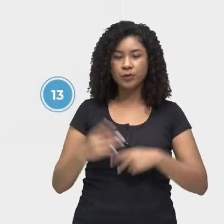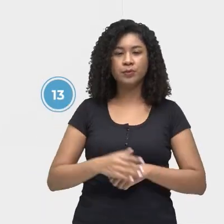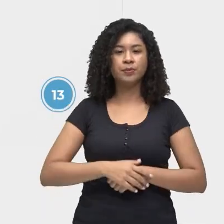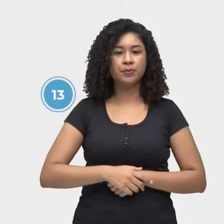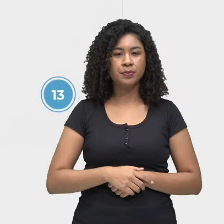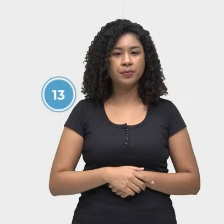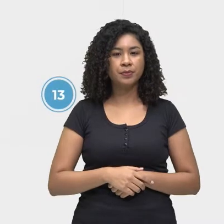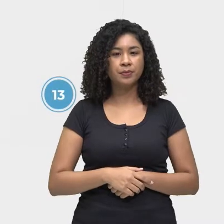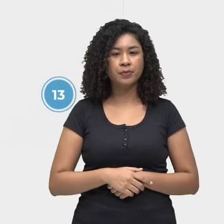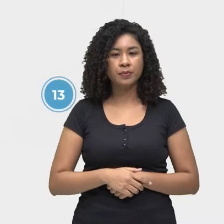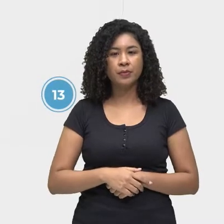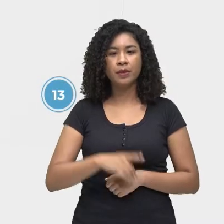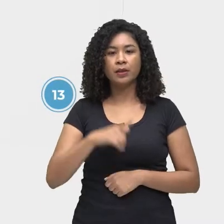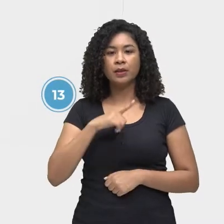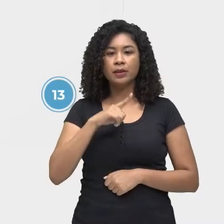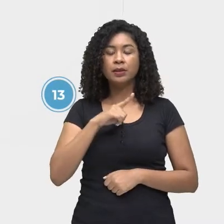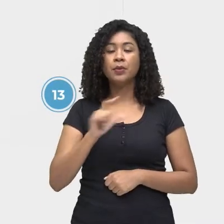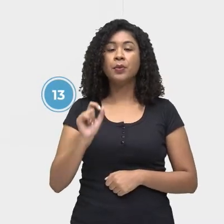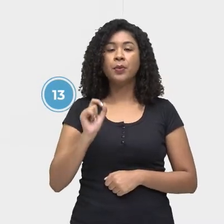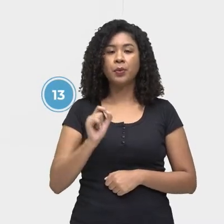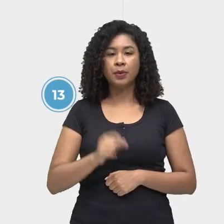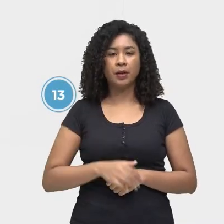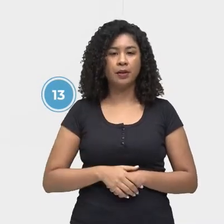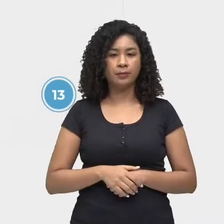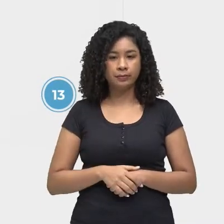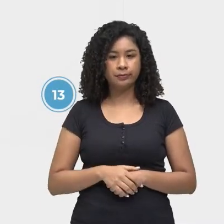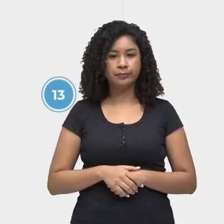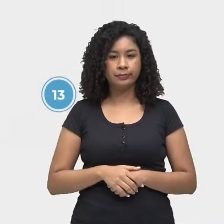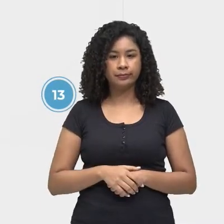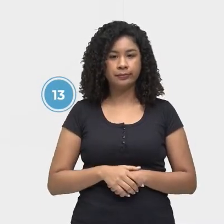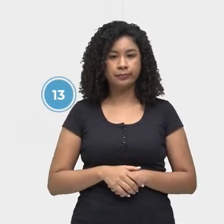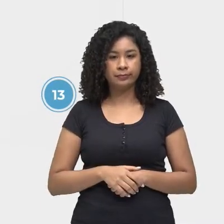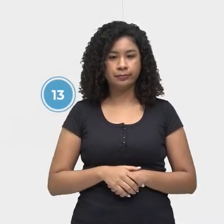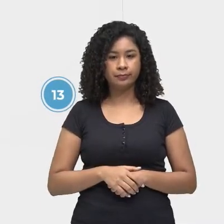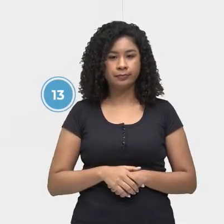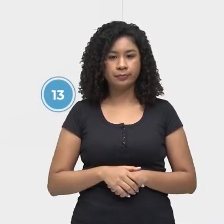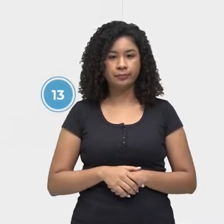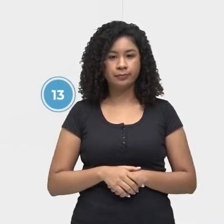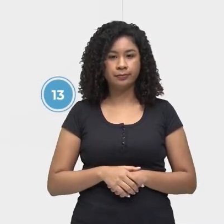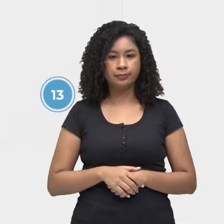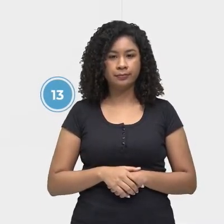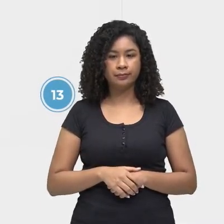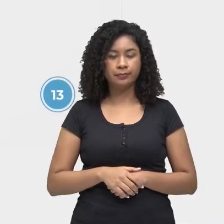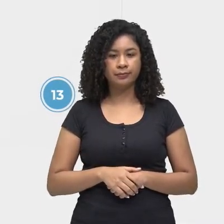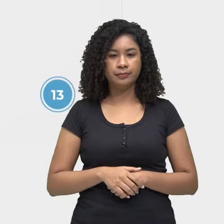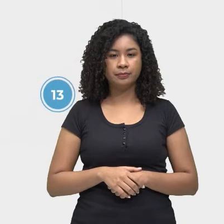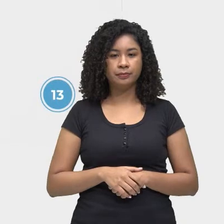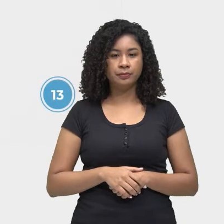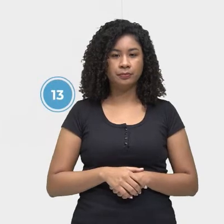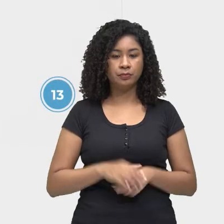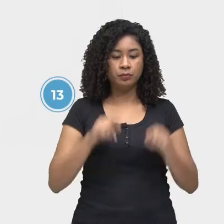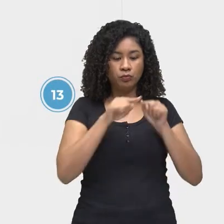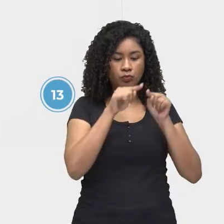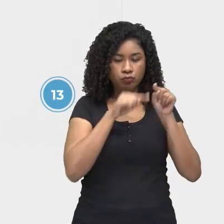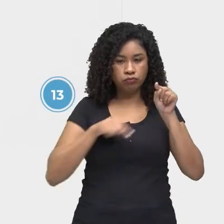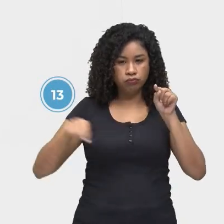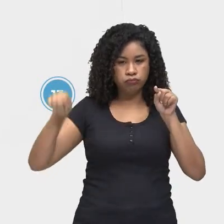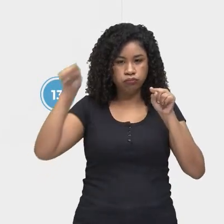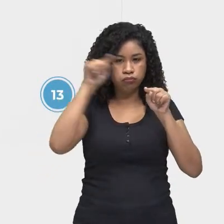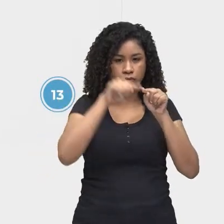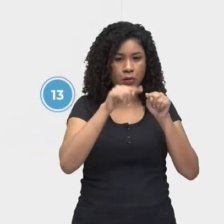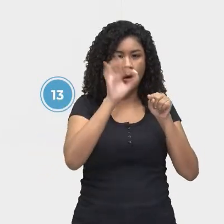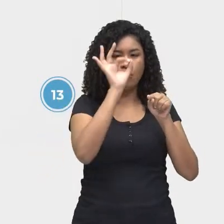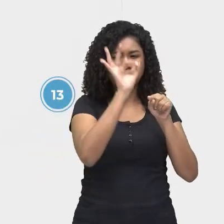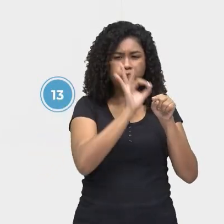tem carga. E ao redor desse núcleo eu tenho a eletrosfera, onde se encontram os elétrons que